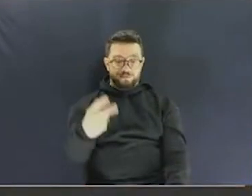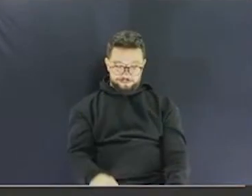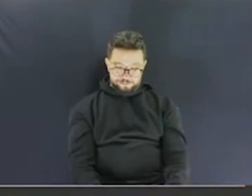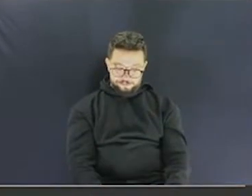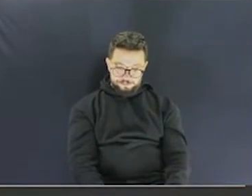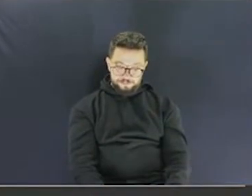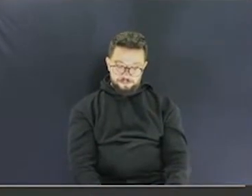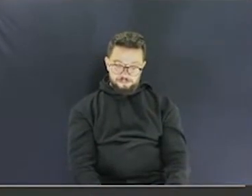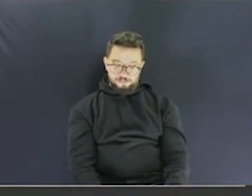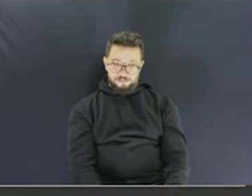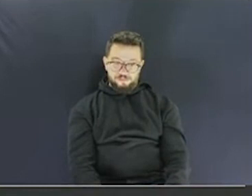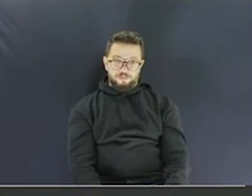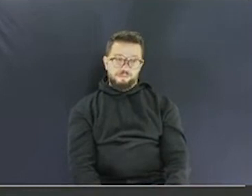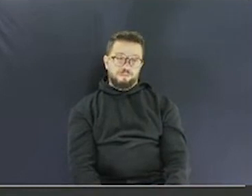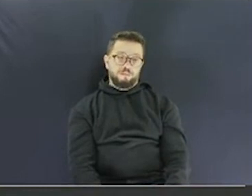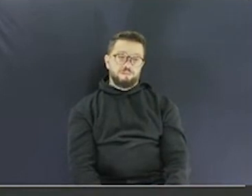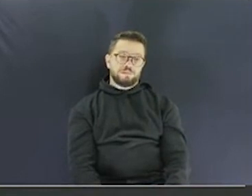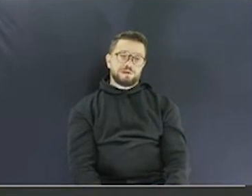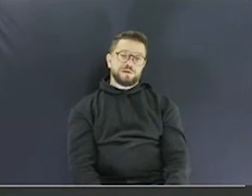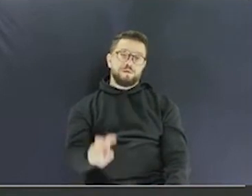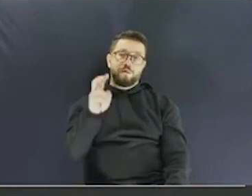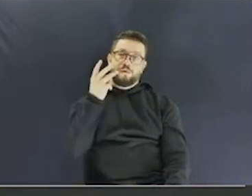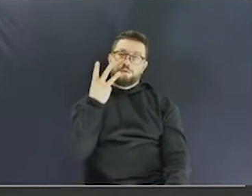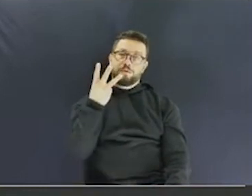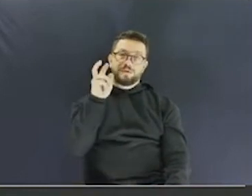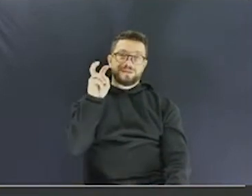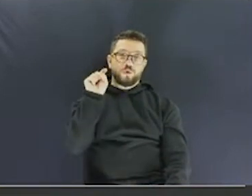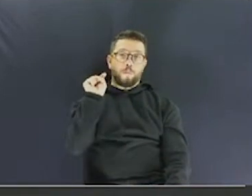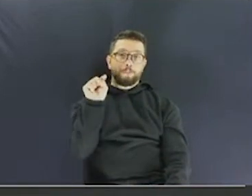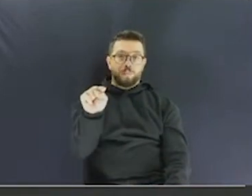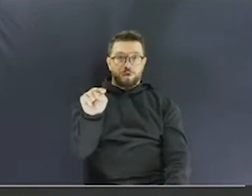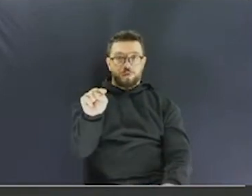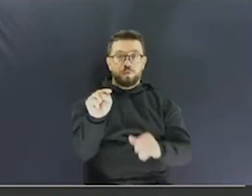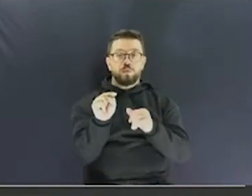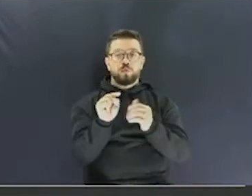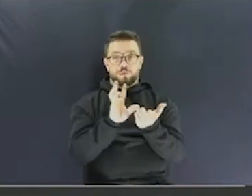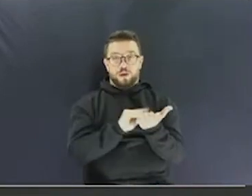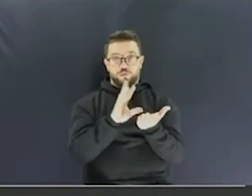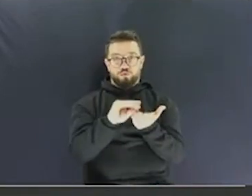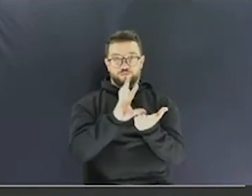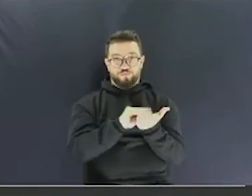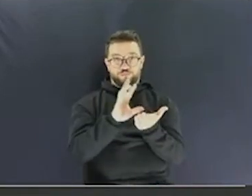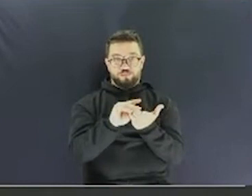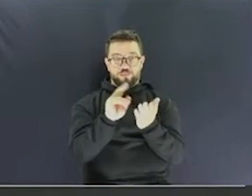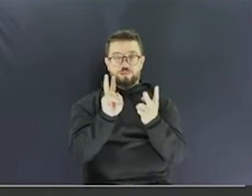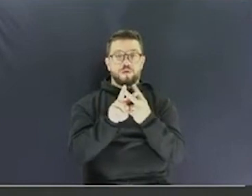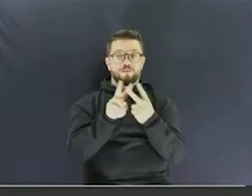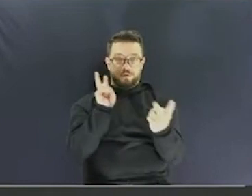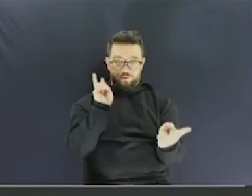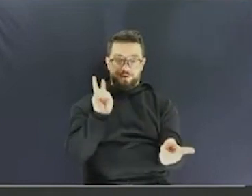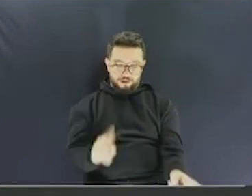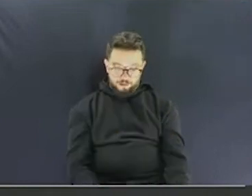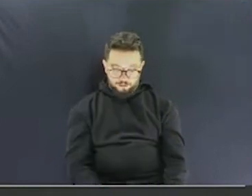computar aí. 35 mil dados em sistema online, a gente também já superou muito isso,